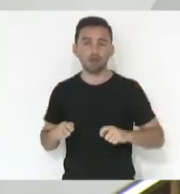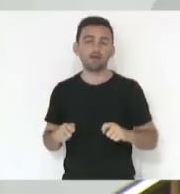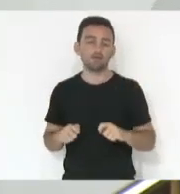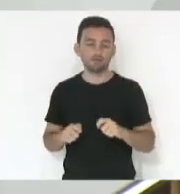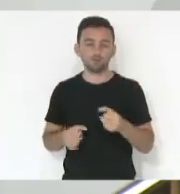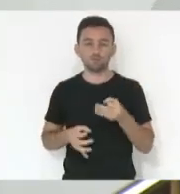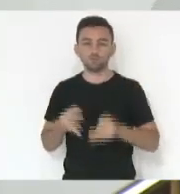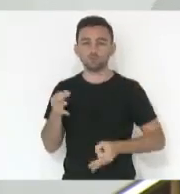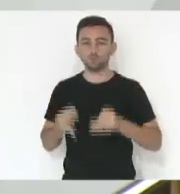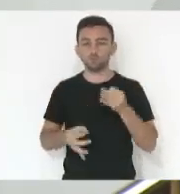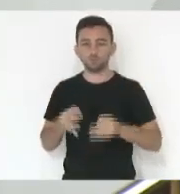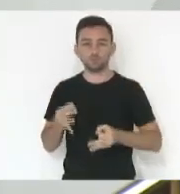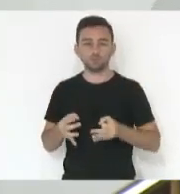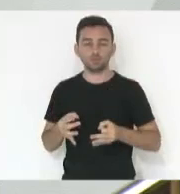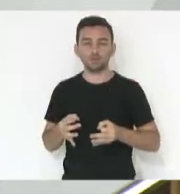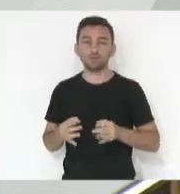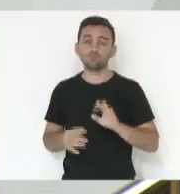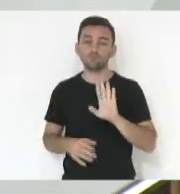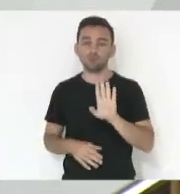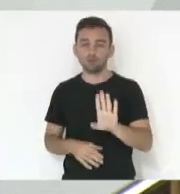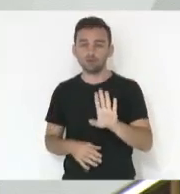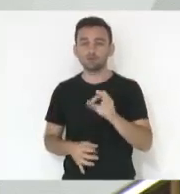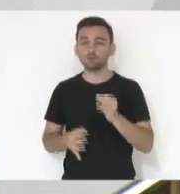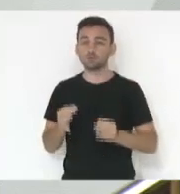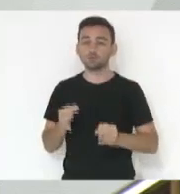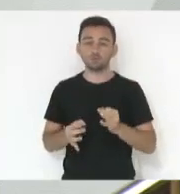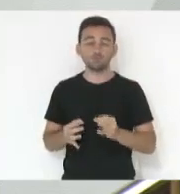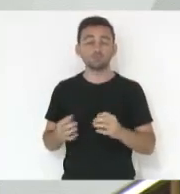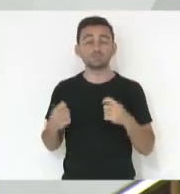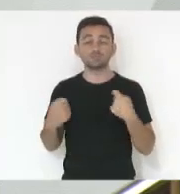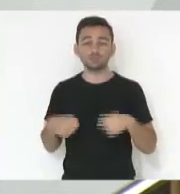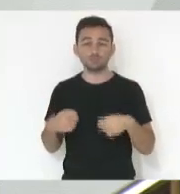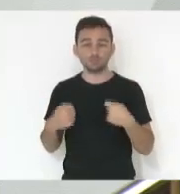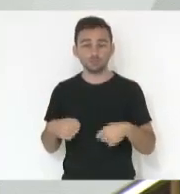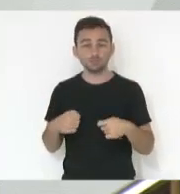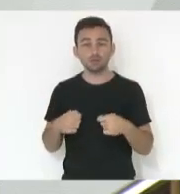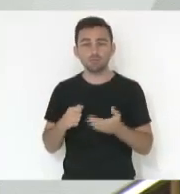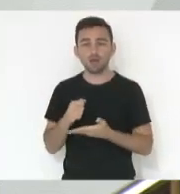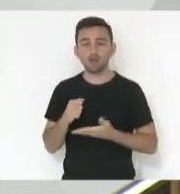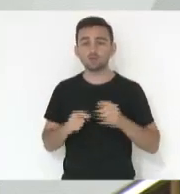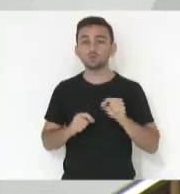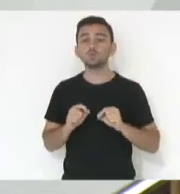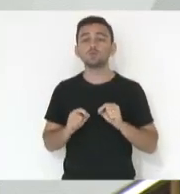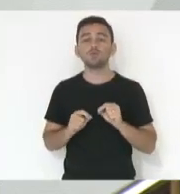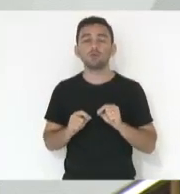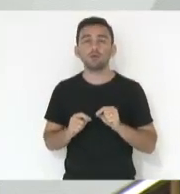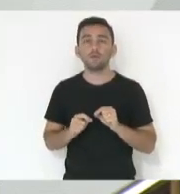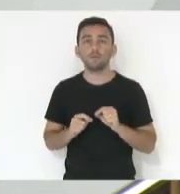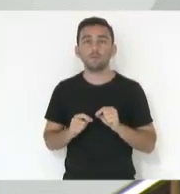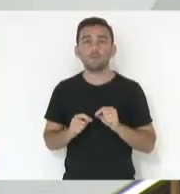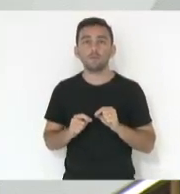mas este julgamento que lhe seja baseado, alicerçado,